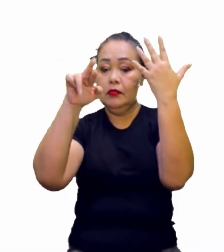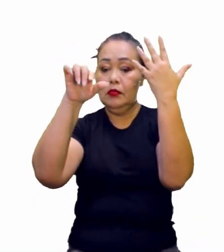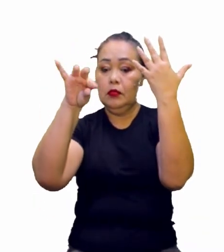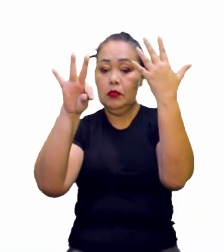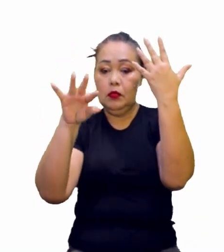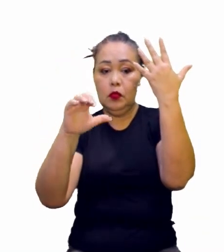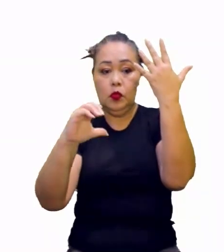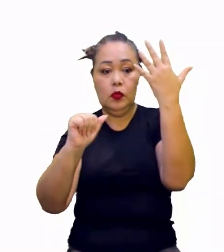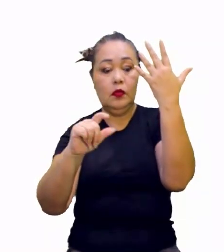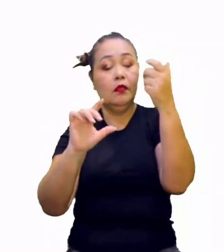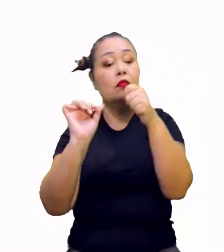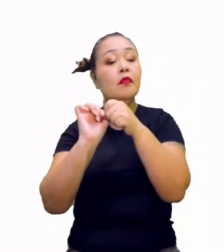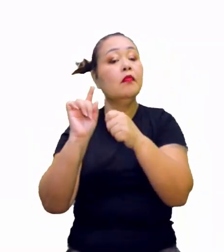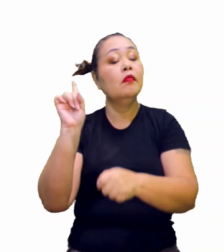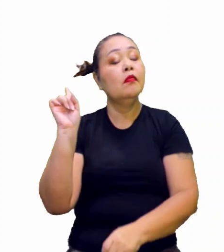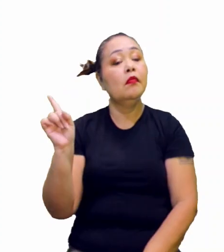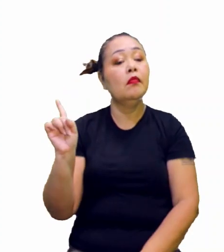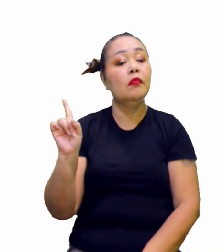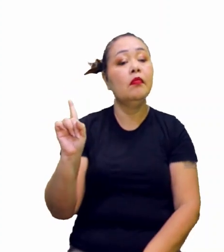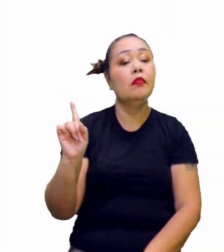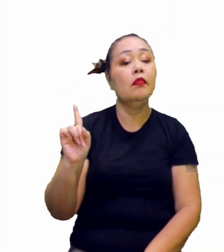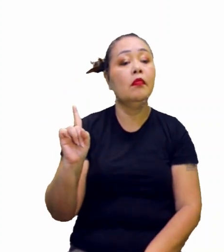pessoal.